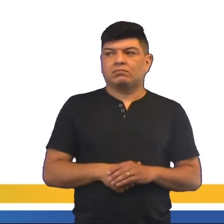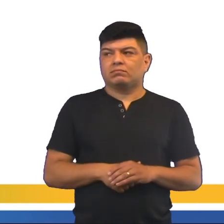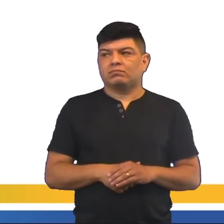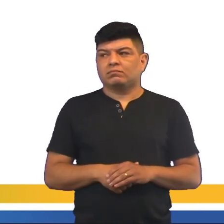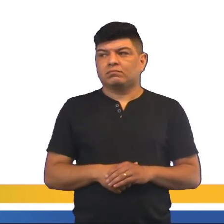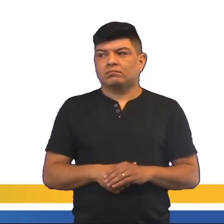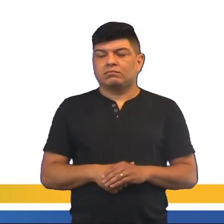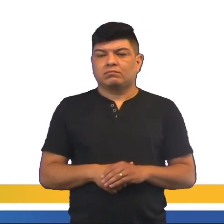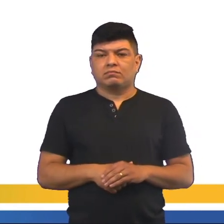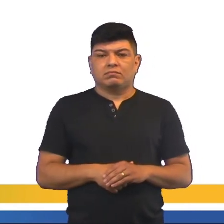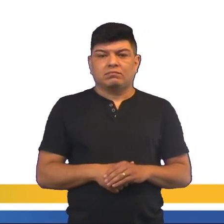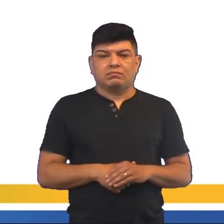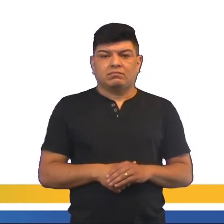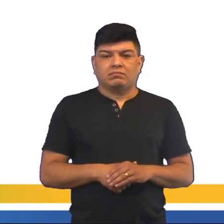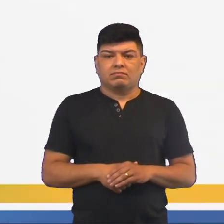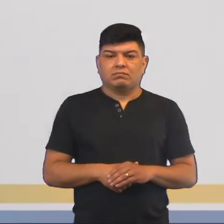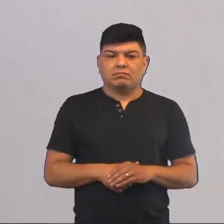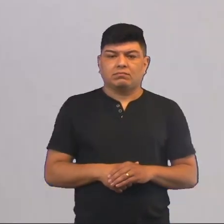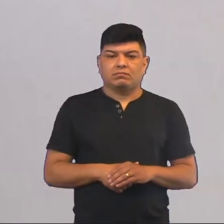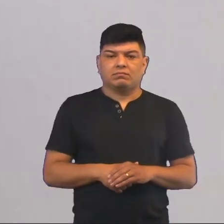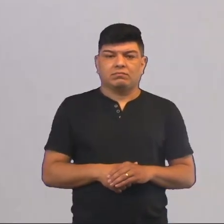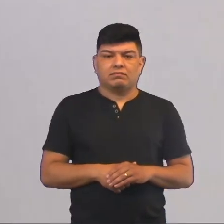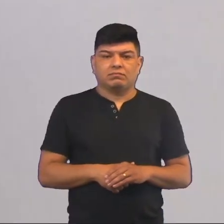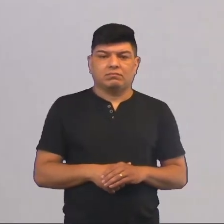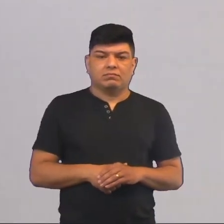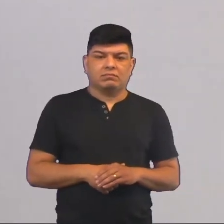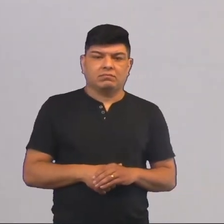ou faleciam.